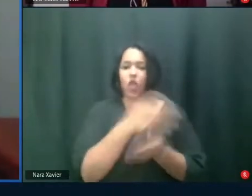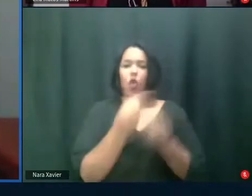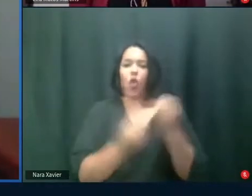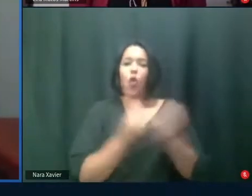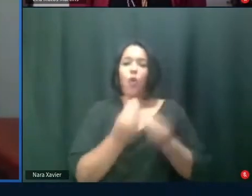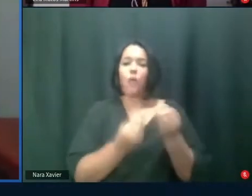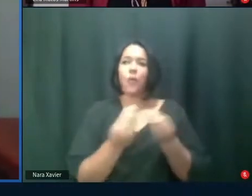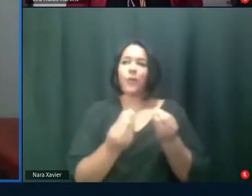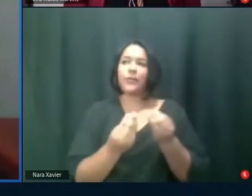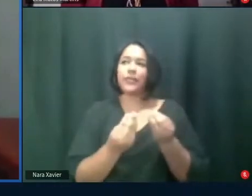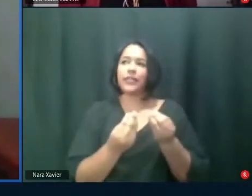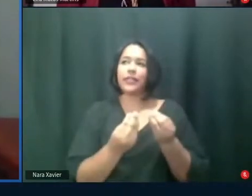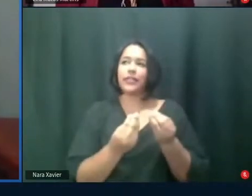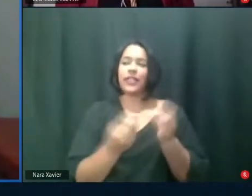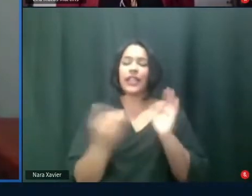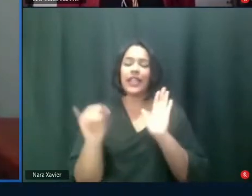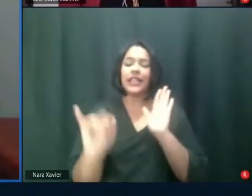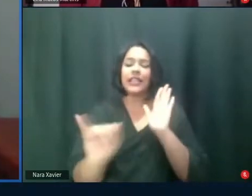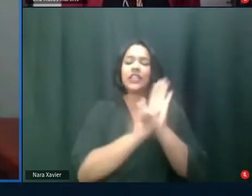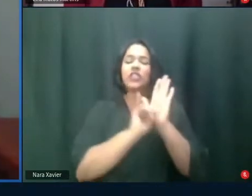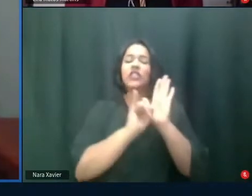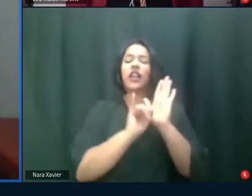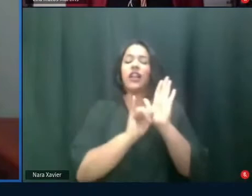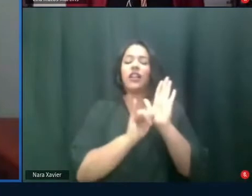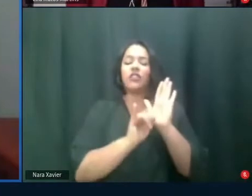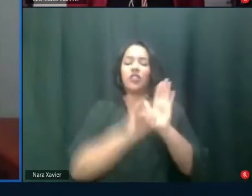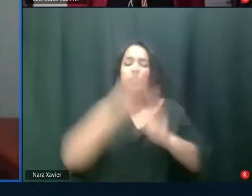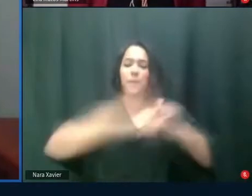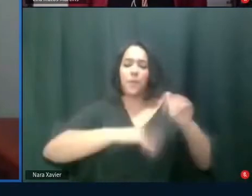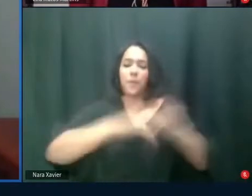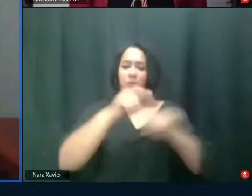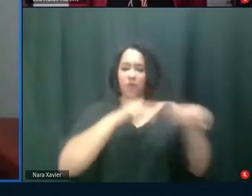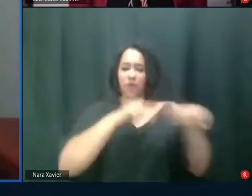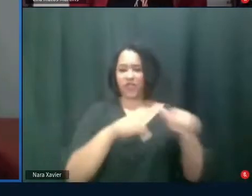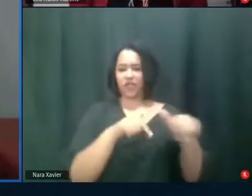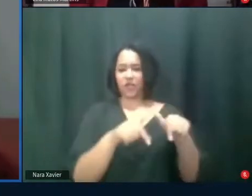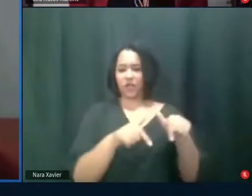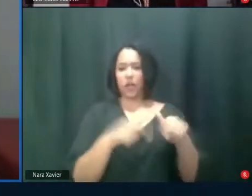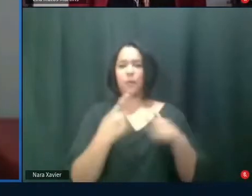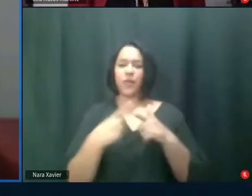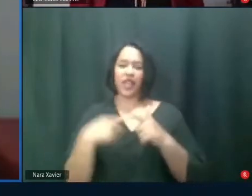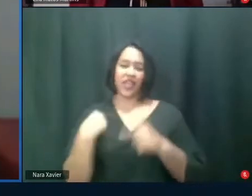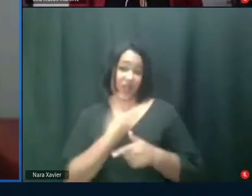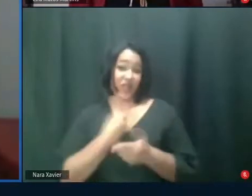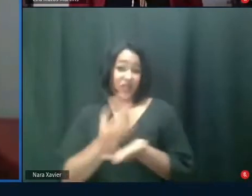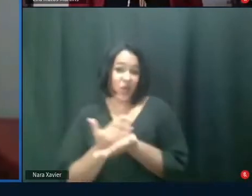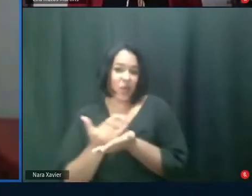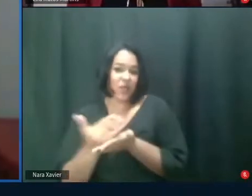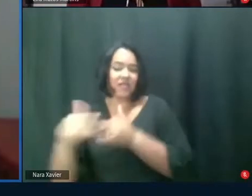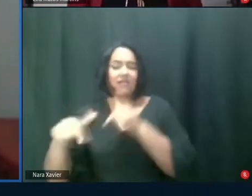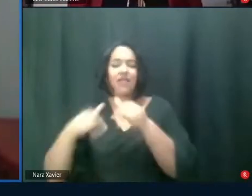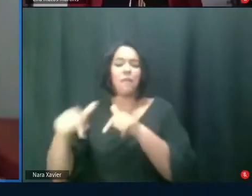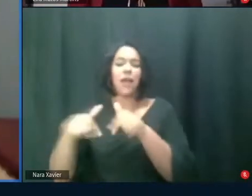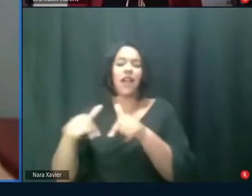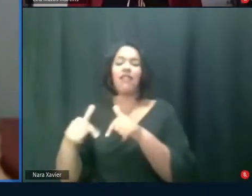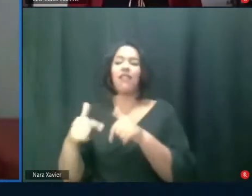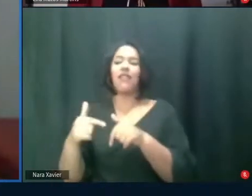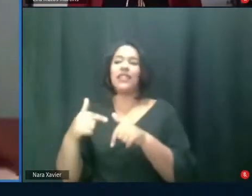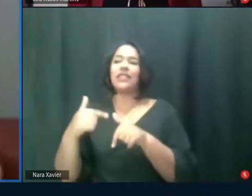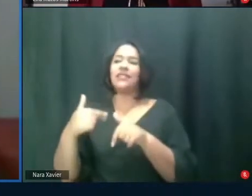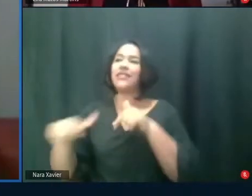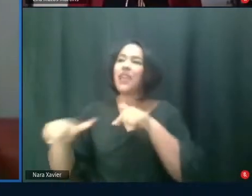gente começa numa trajetória muito caritativa, muito de ajudador, daquele trabalho